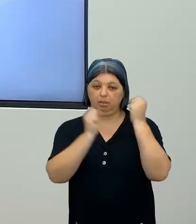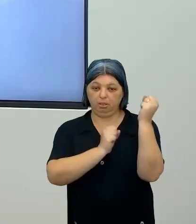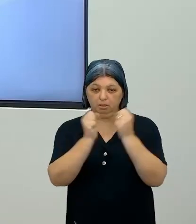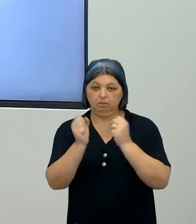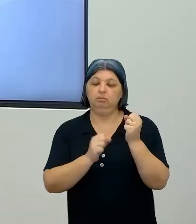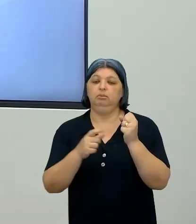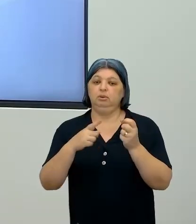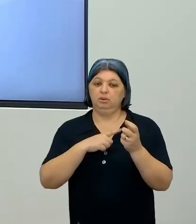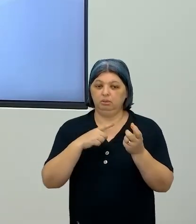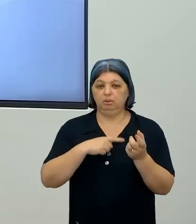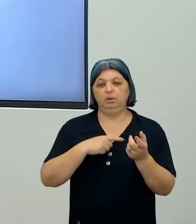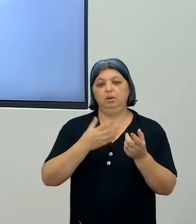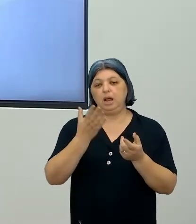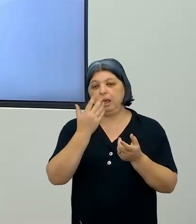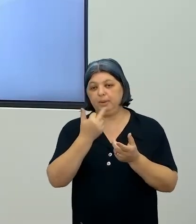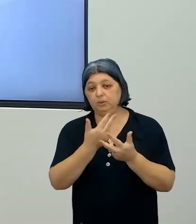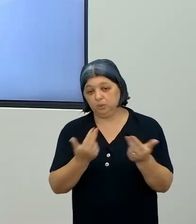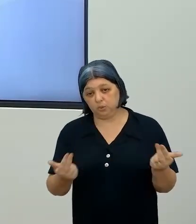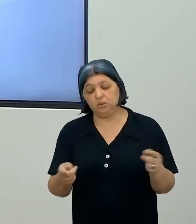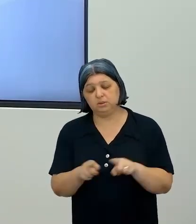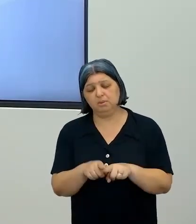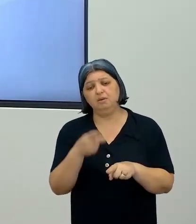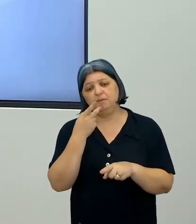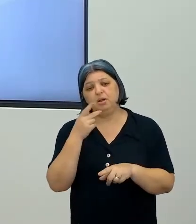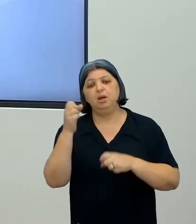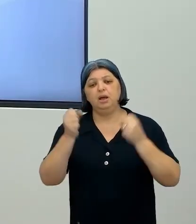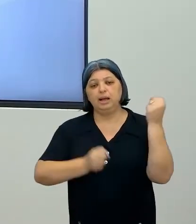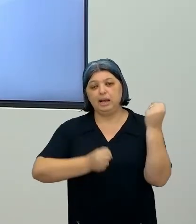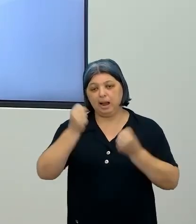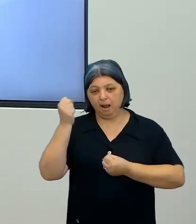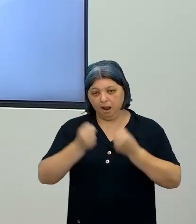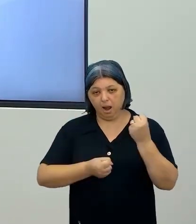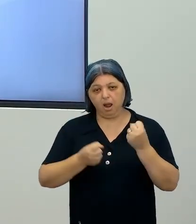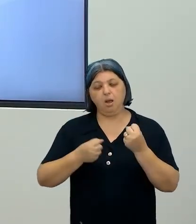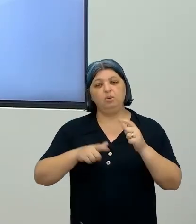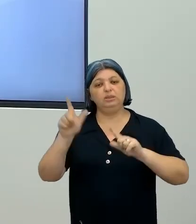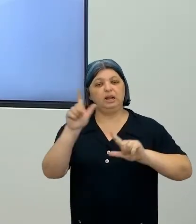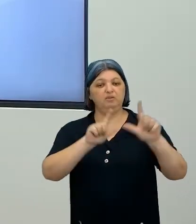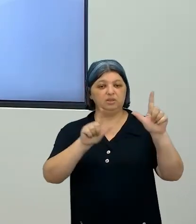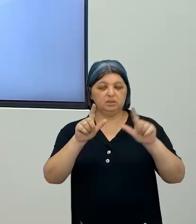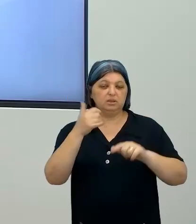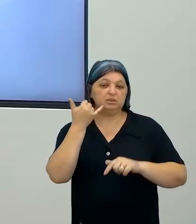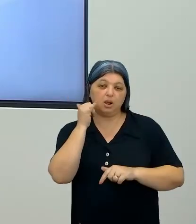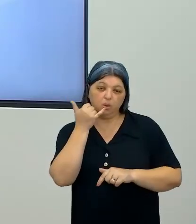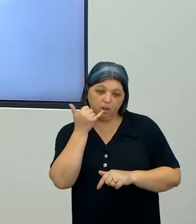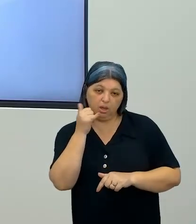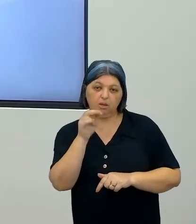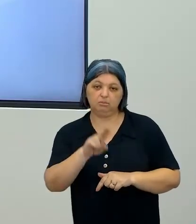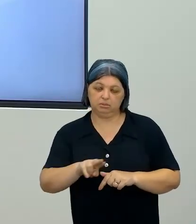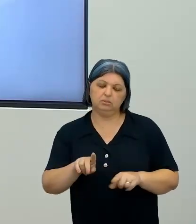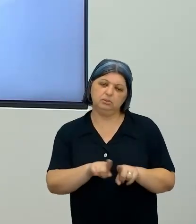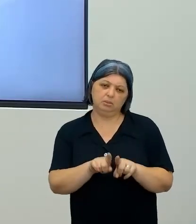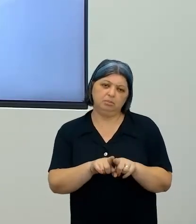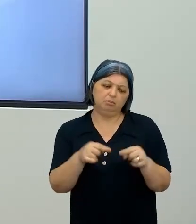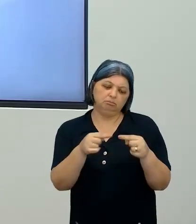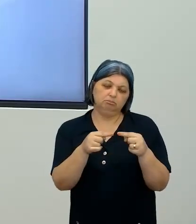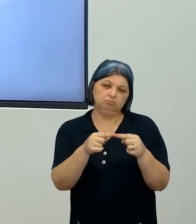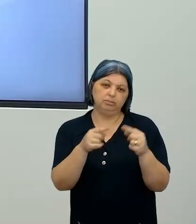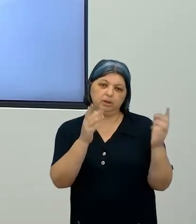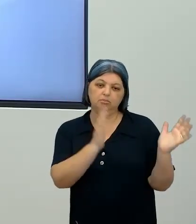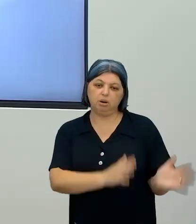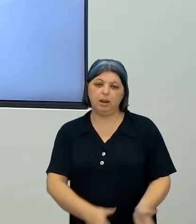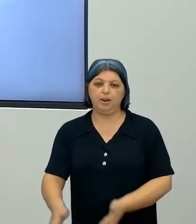Bens duráveis. Eu falei dos carros, né? Mas a televisão, o celular que você está usando, isso tem a ver com a indústria